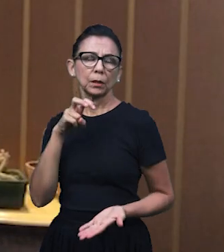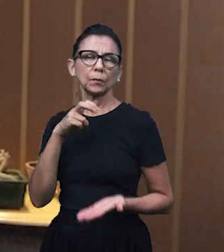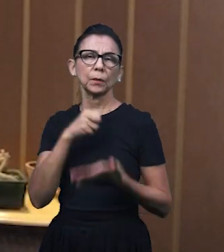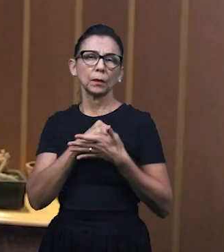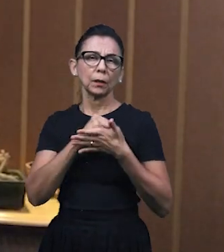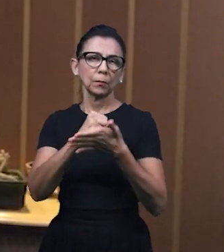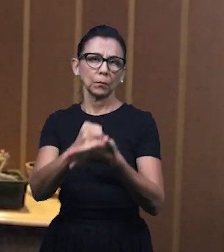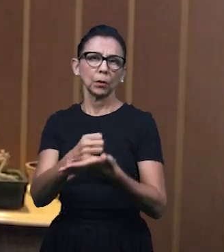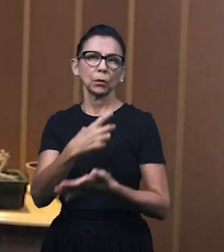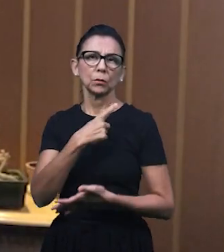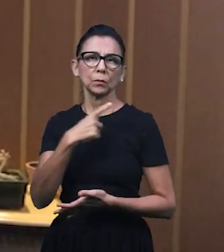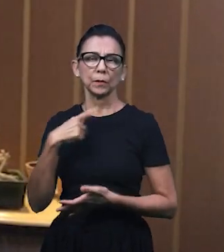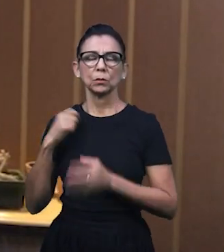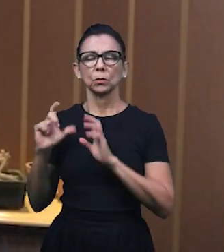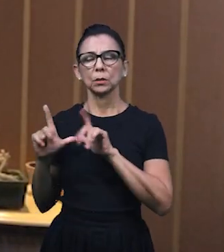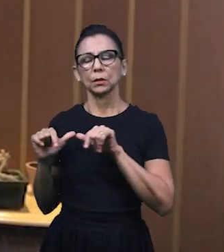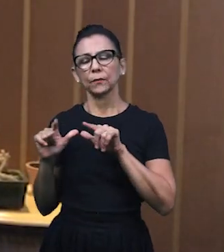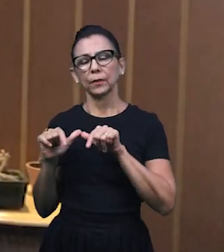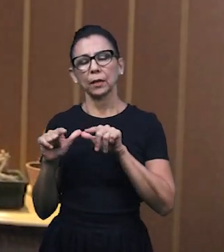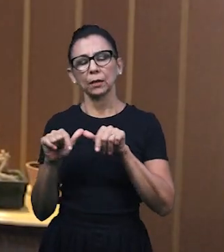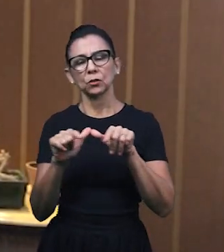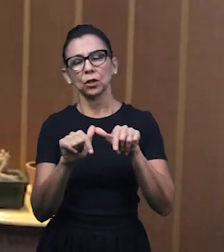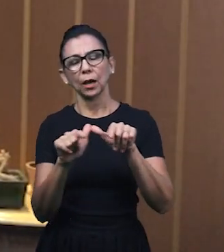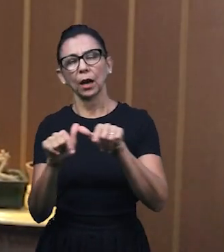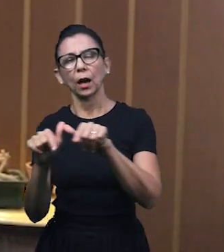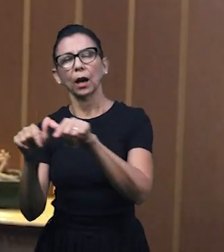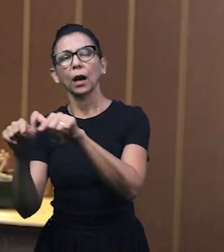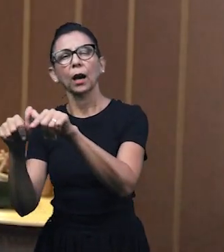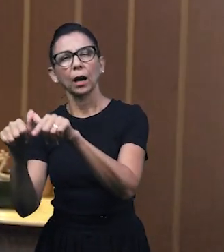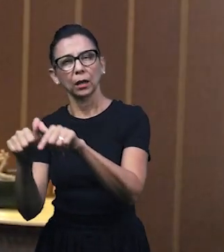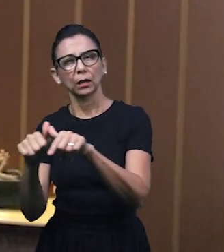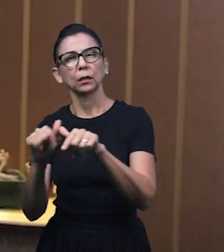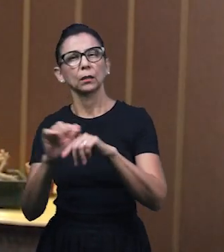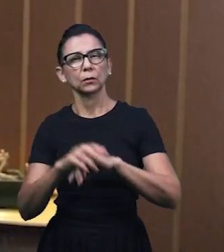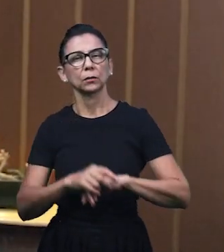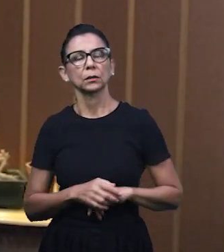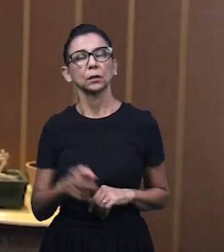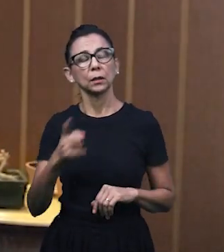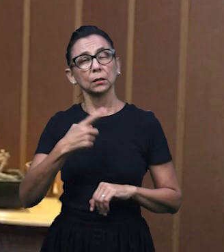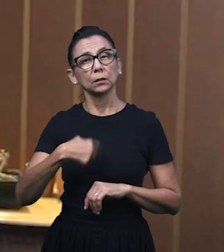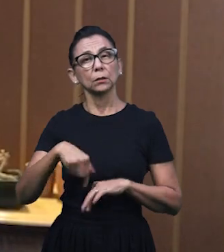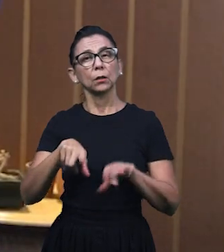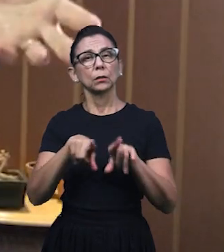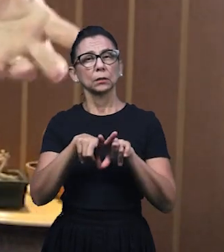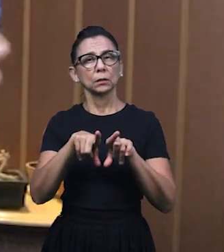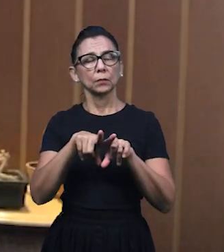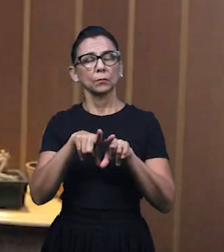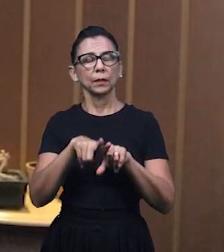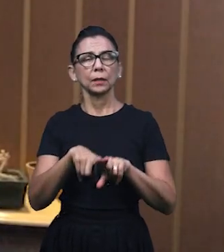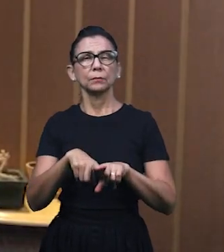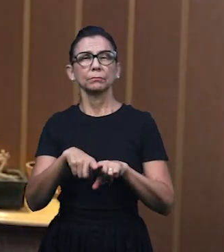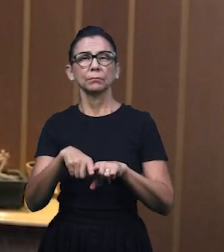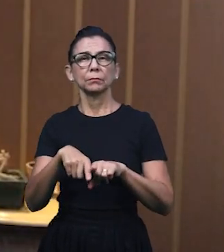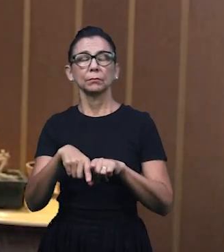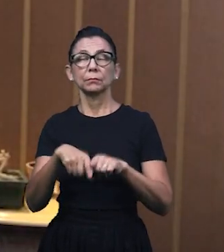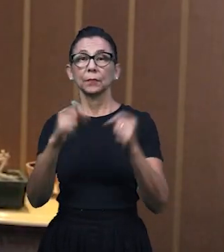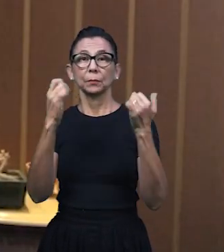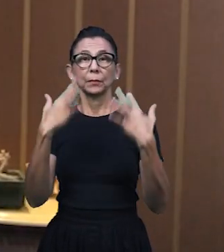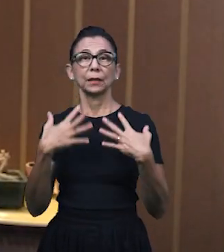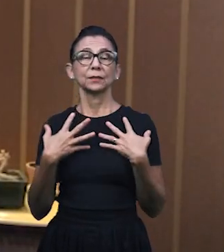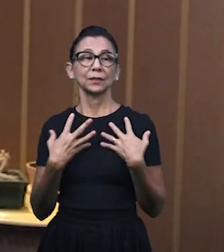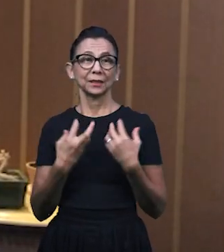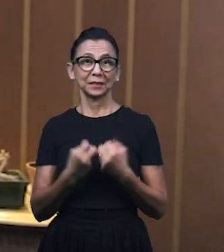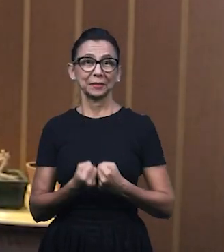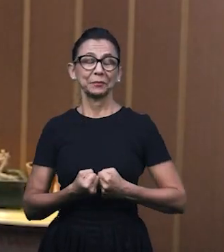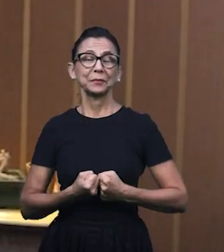Branco, e os pastores saíram renovados. Nós que estávamos ali nessa reunião também saímos renovados, então não